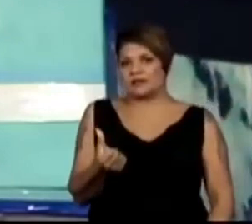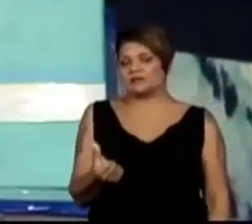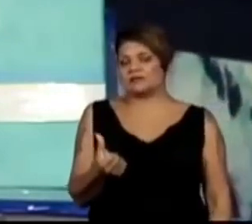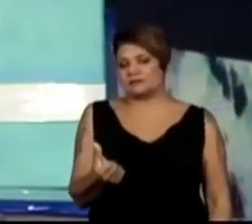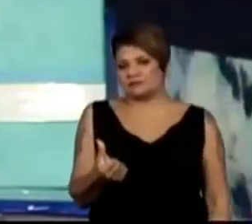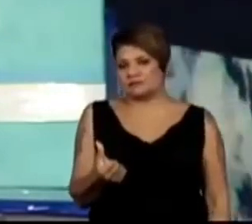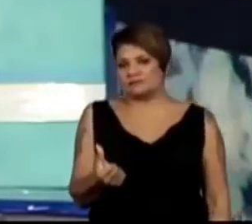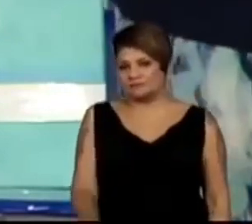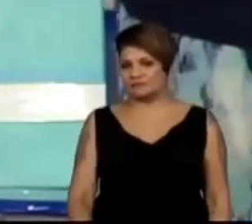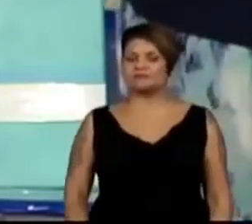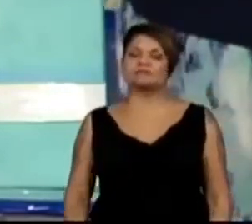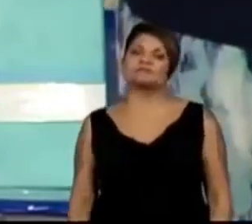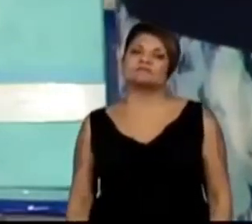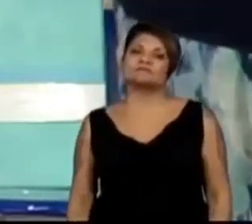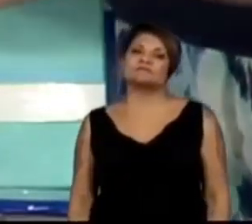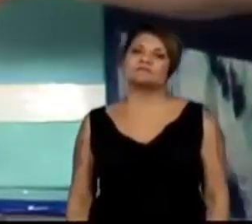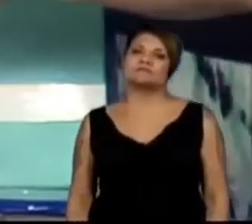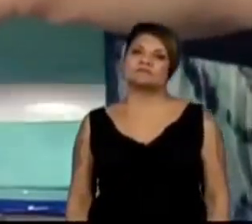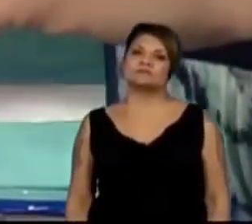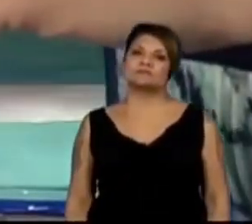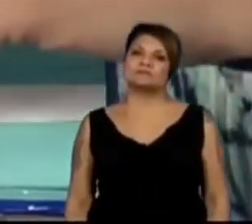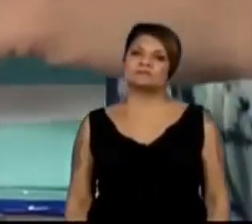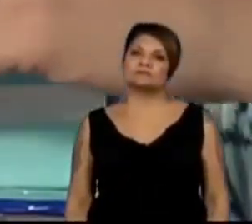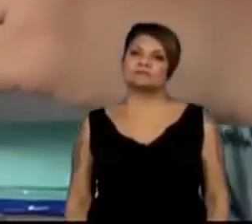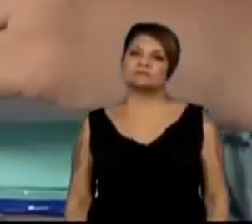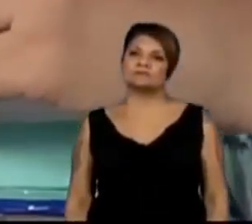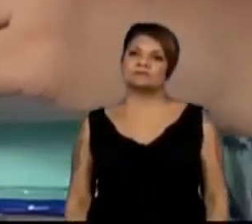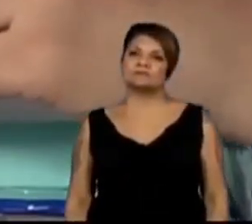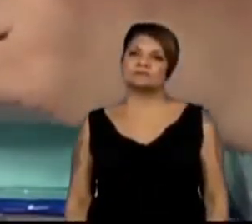unidades aqui dos meus.